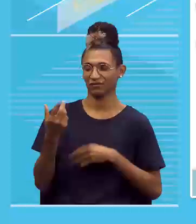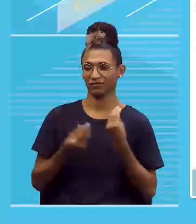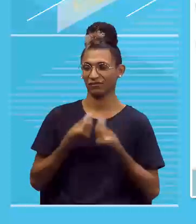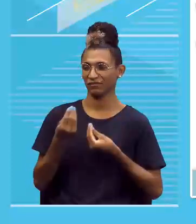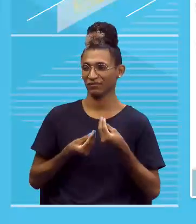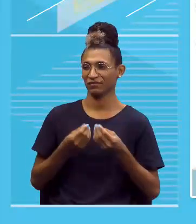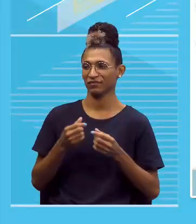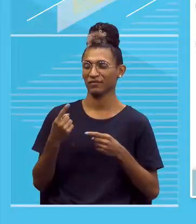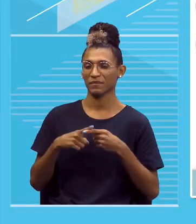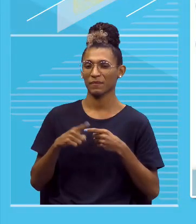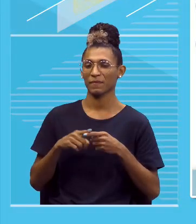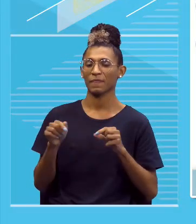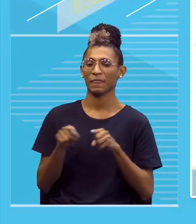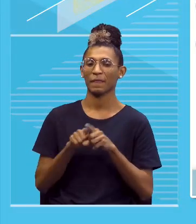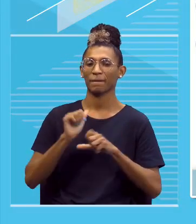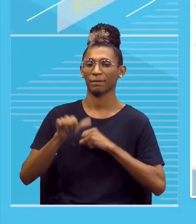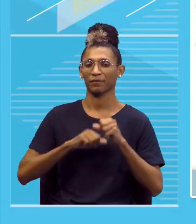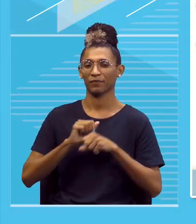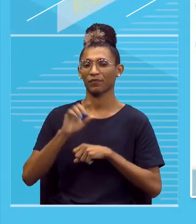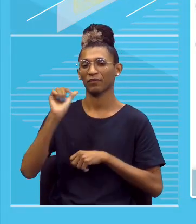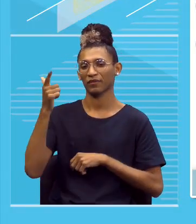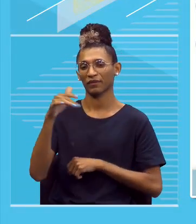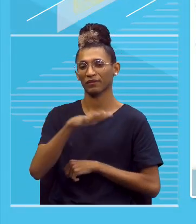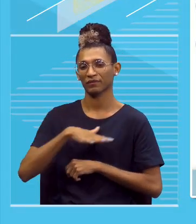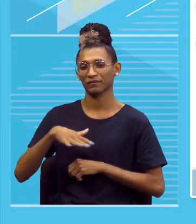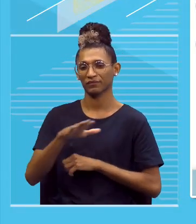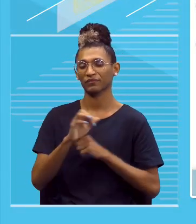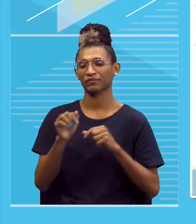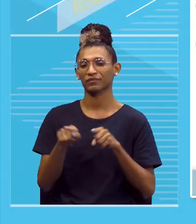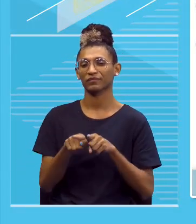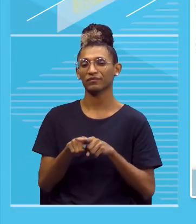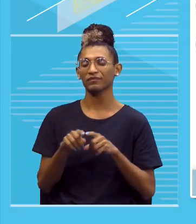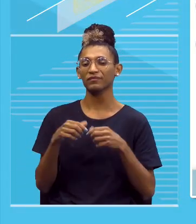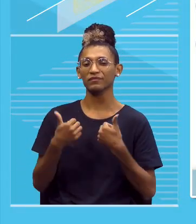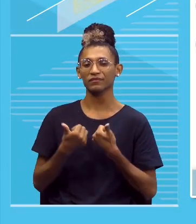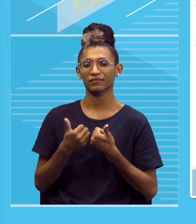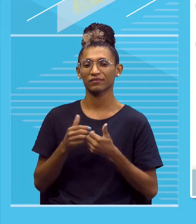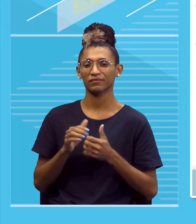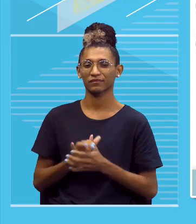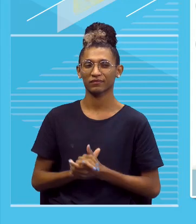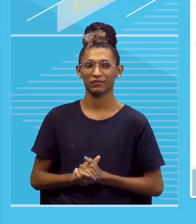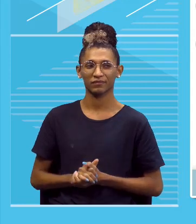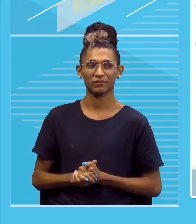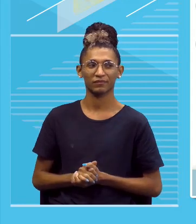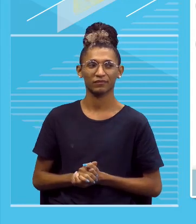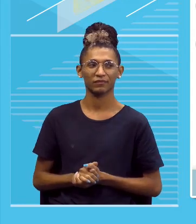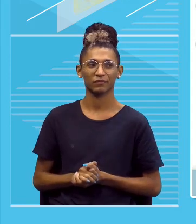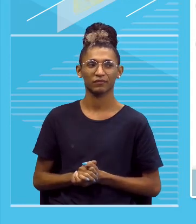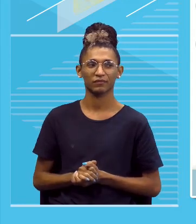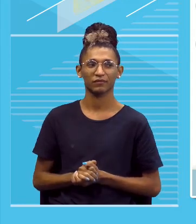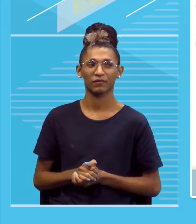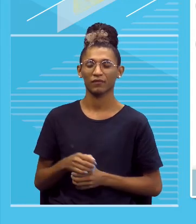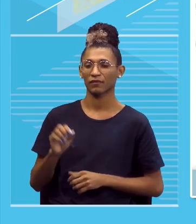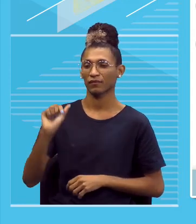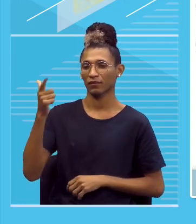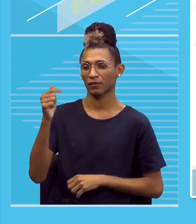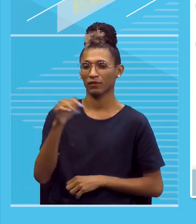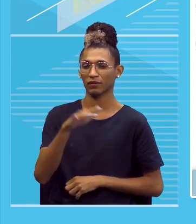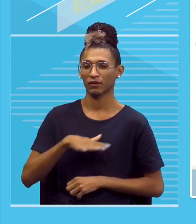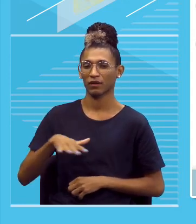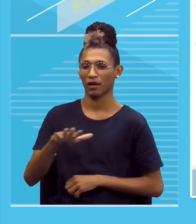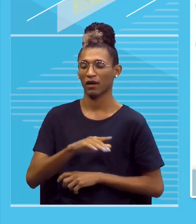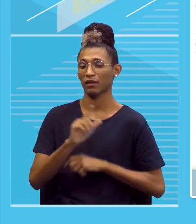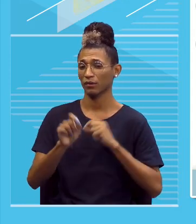em outros Campos da atividade econômica olha aqui meus amigos em outros Campos